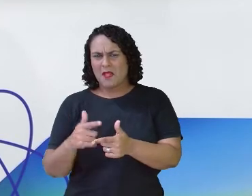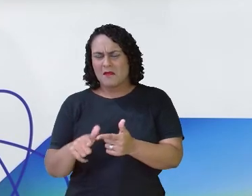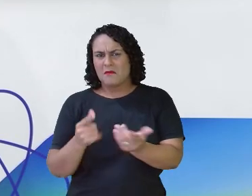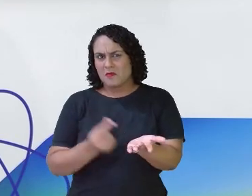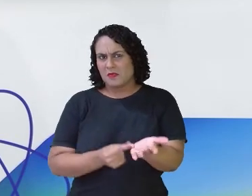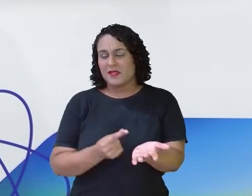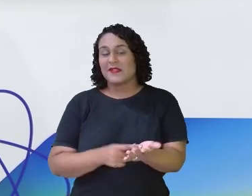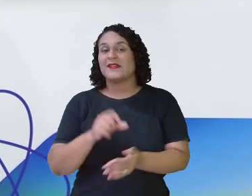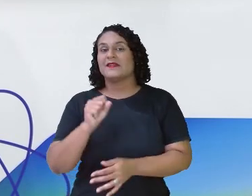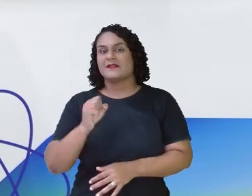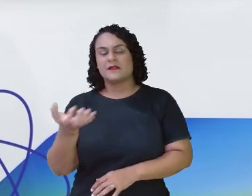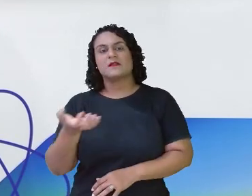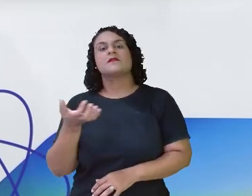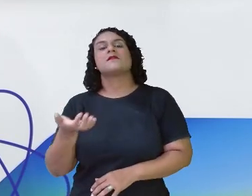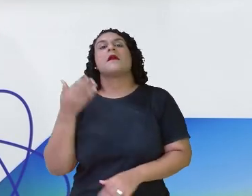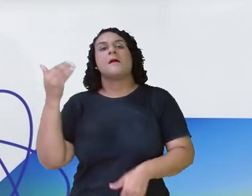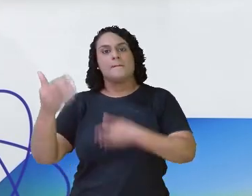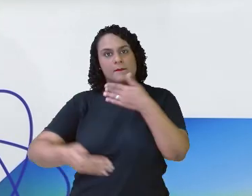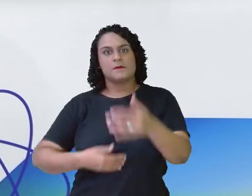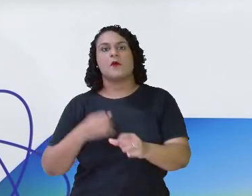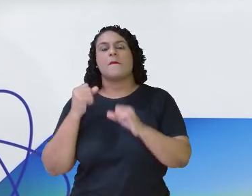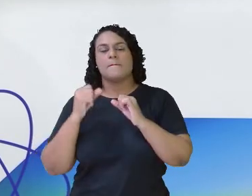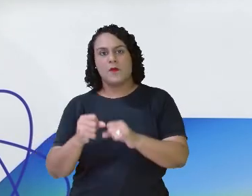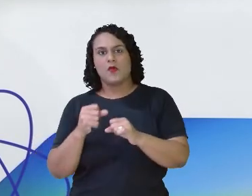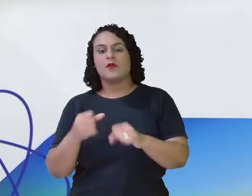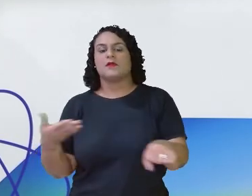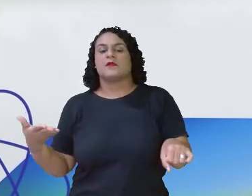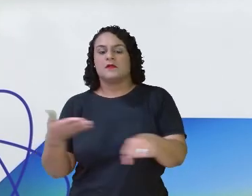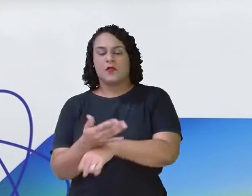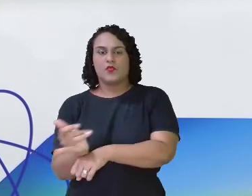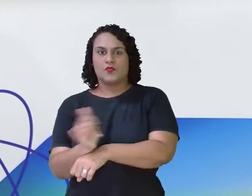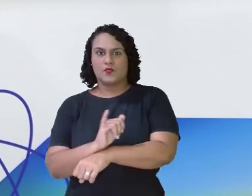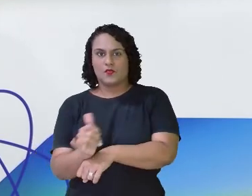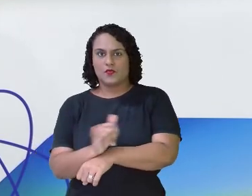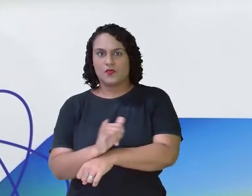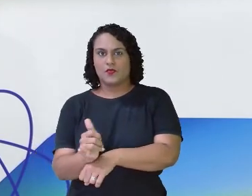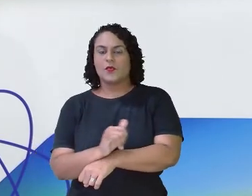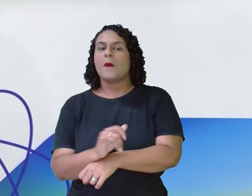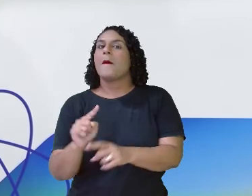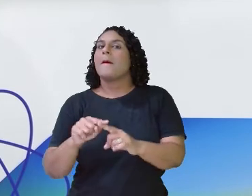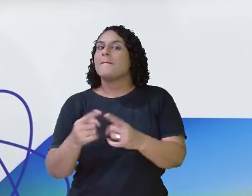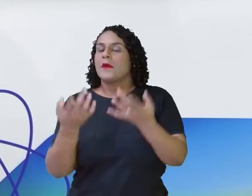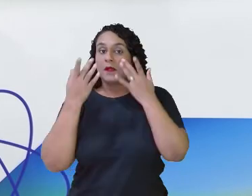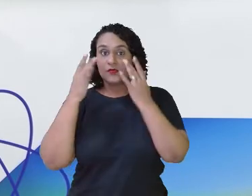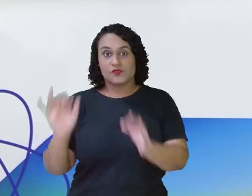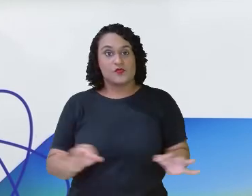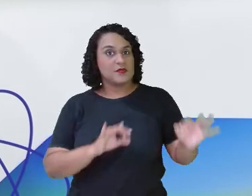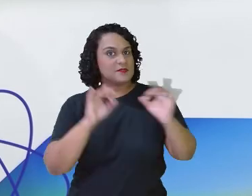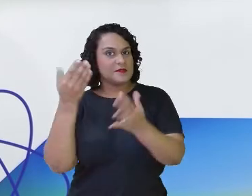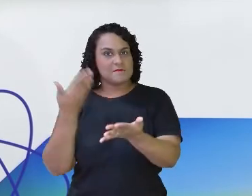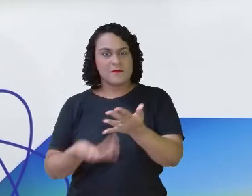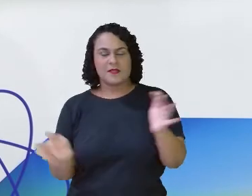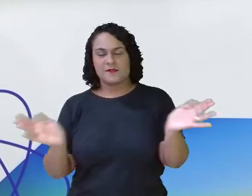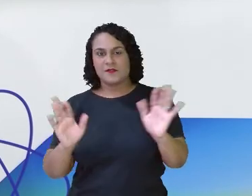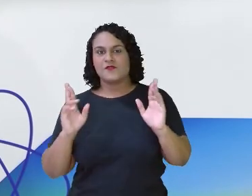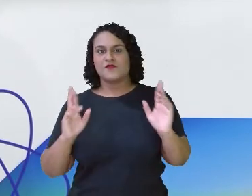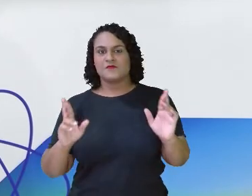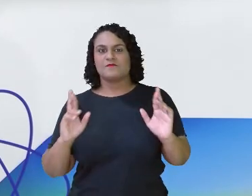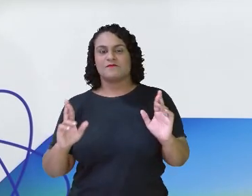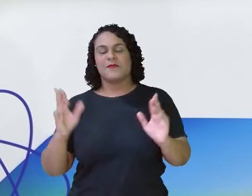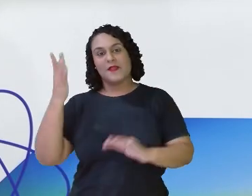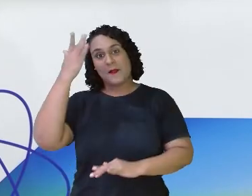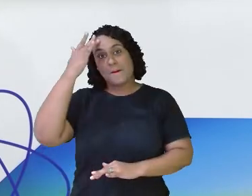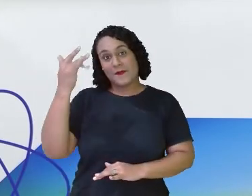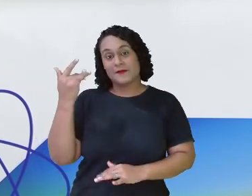Se quiser participar, ainda pode participar lá no chat do YouTube, mas não deixem de assistir. Espero vocês aqui amanhã na aula